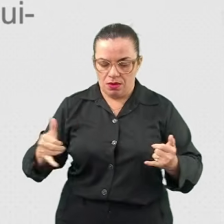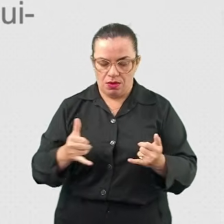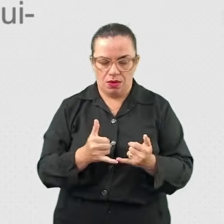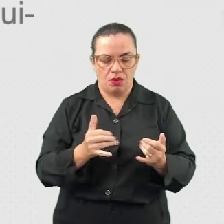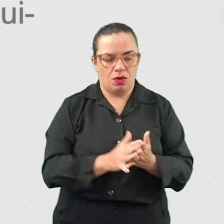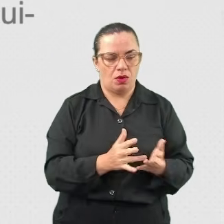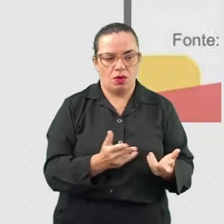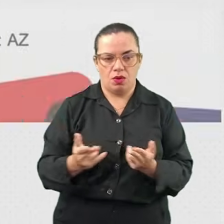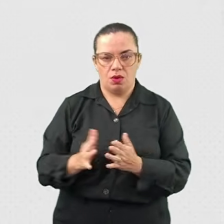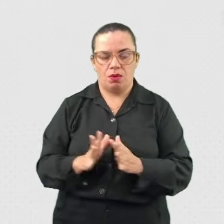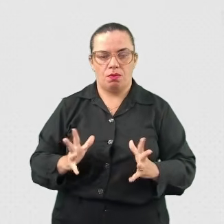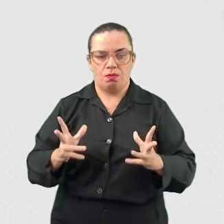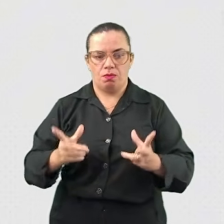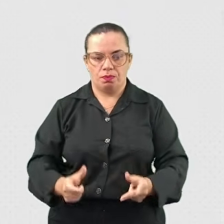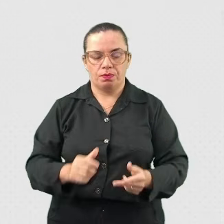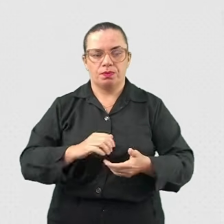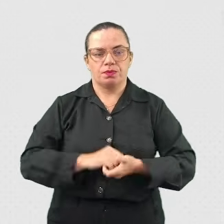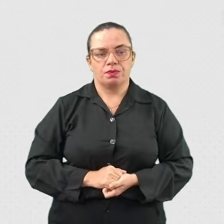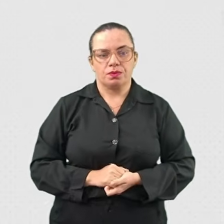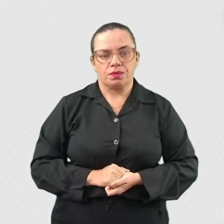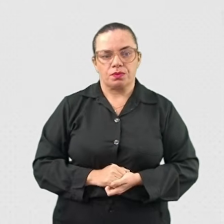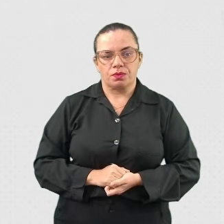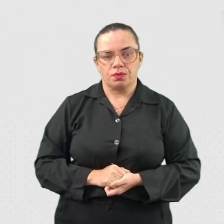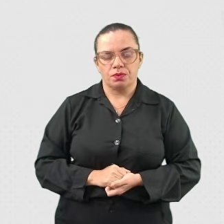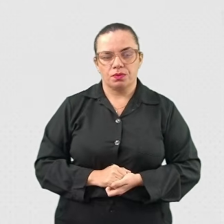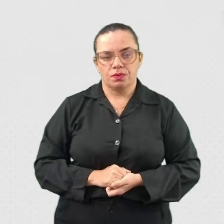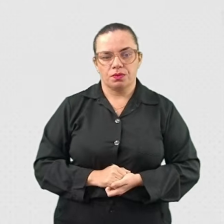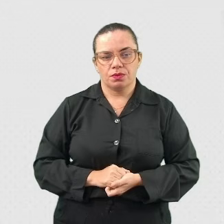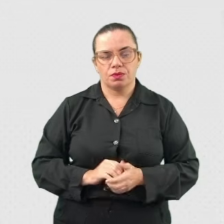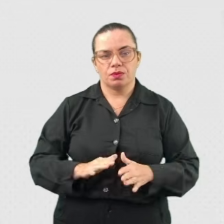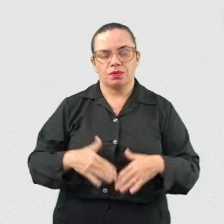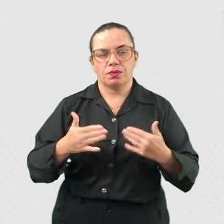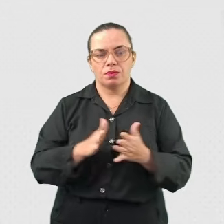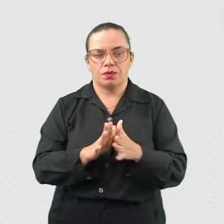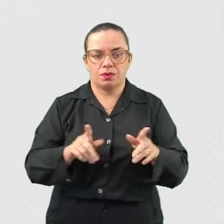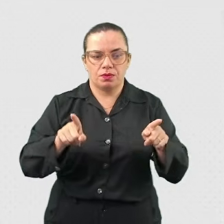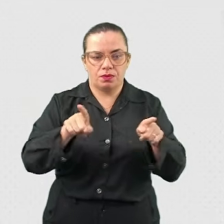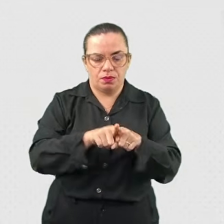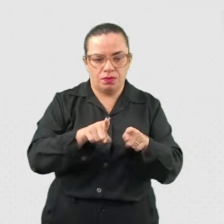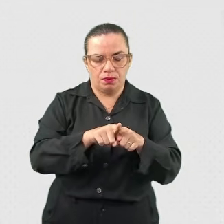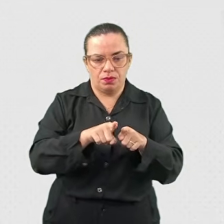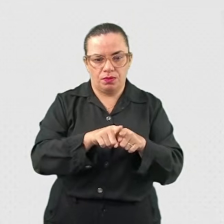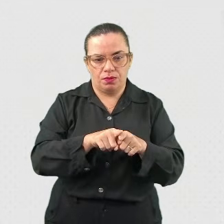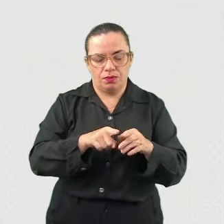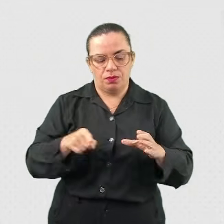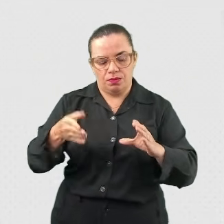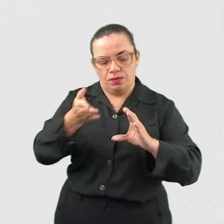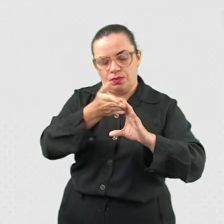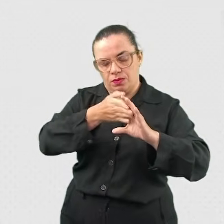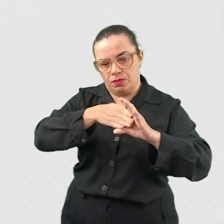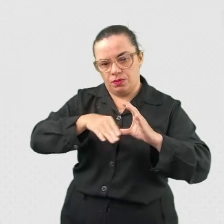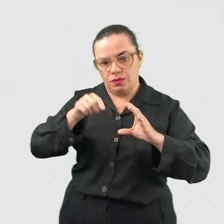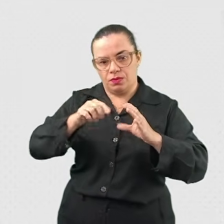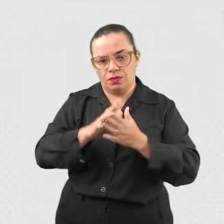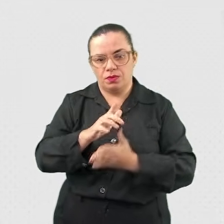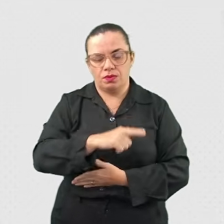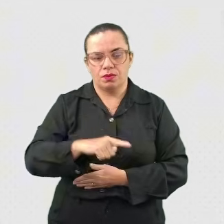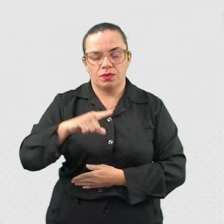Beleza? E uma classificação quanto à concavidade, né? Quando o polígono ele